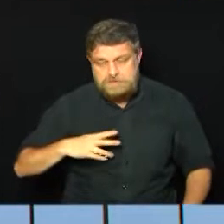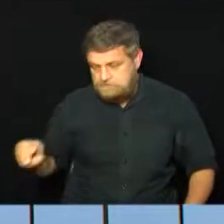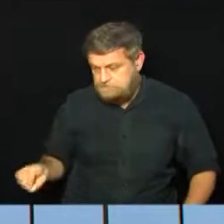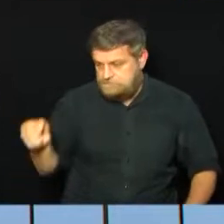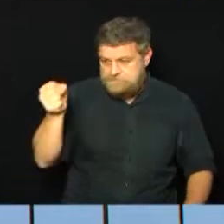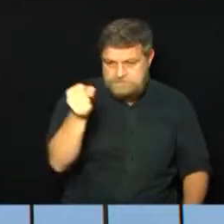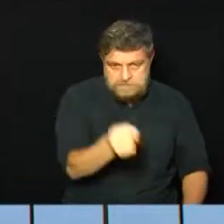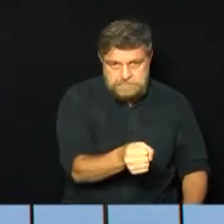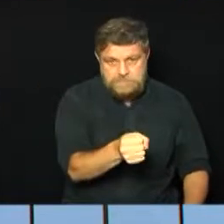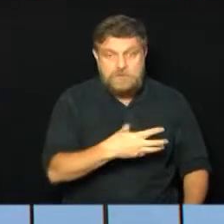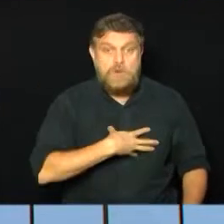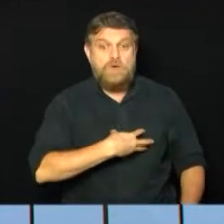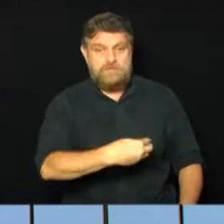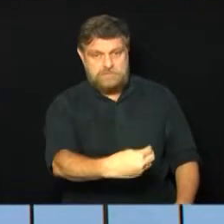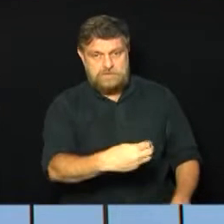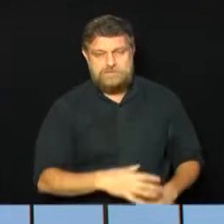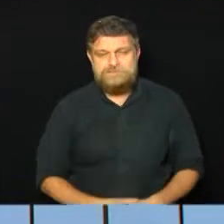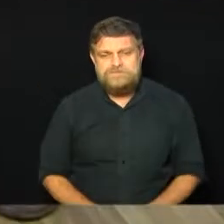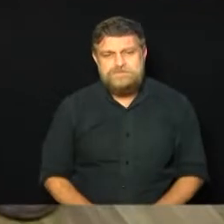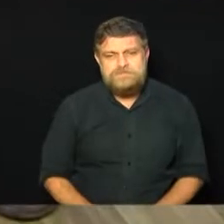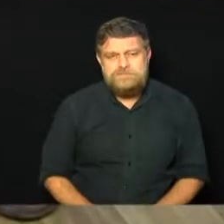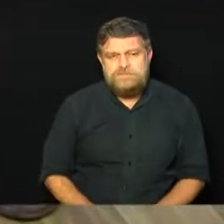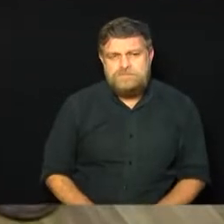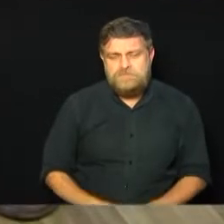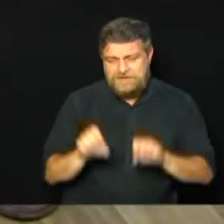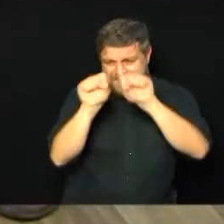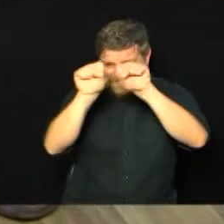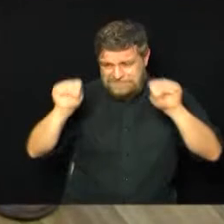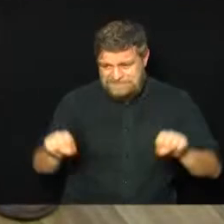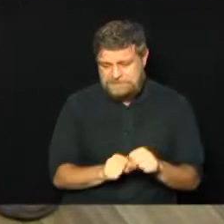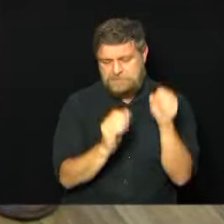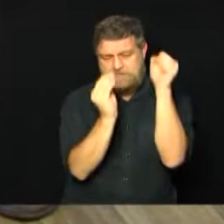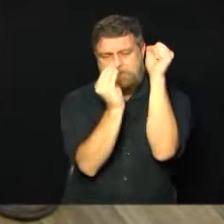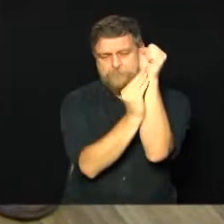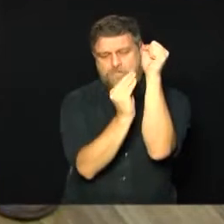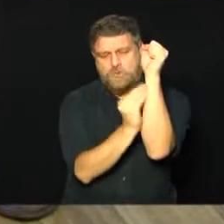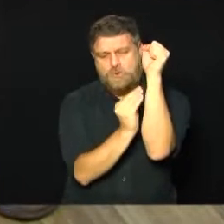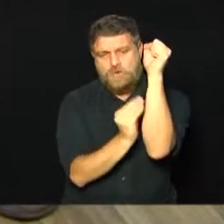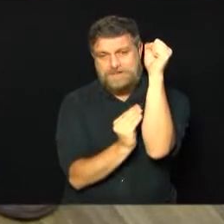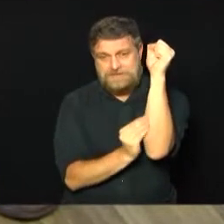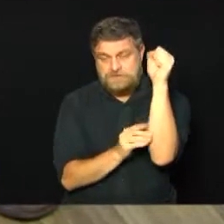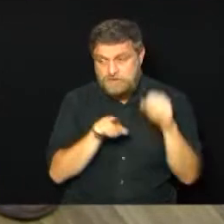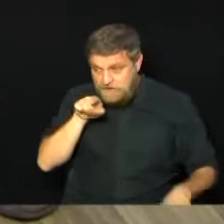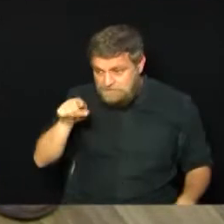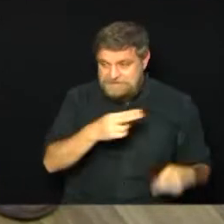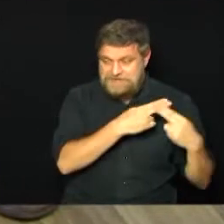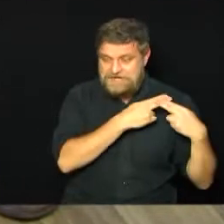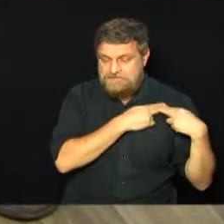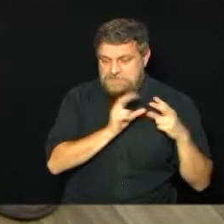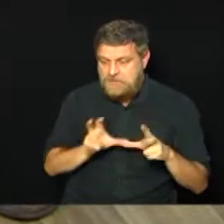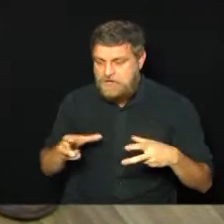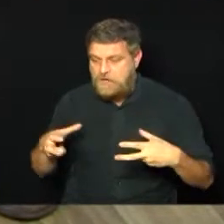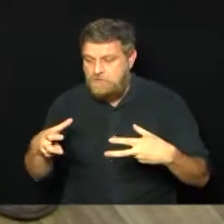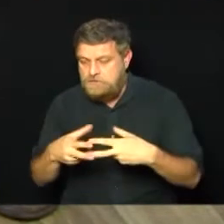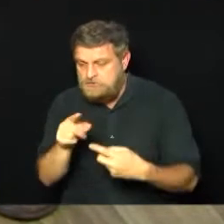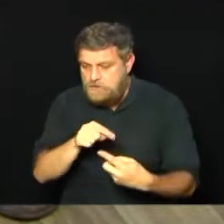essa assistência. Vereador, o senhor falou aí que todo esse sistema é bem burocrático, né? Vamos falar então da comissão de